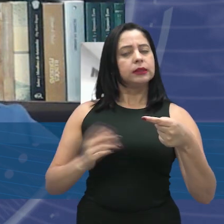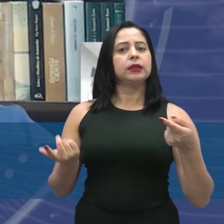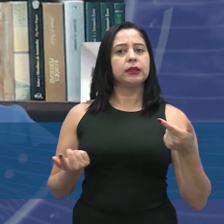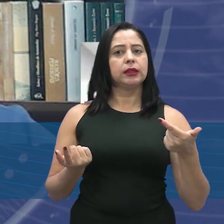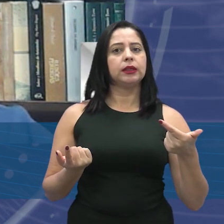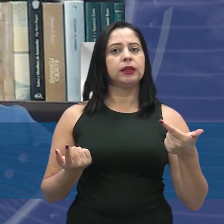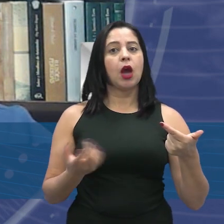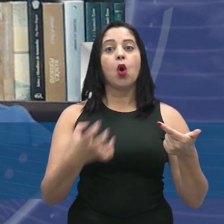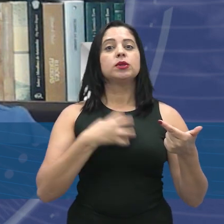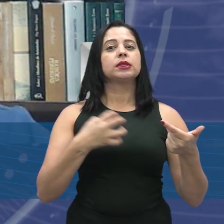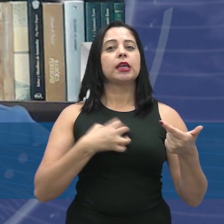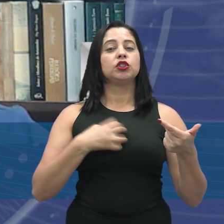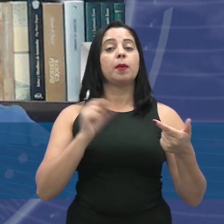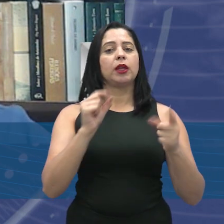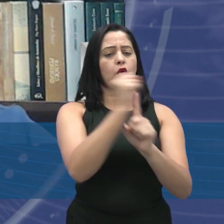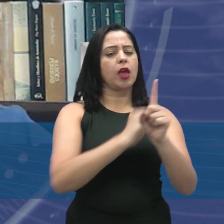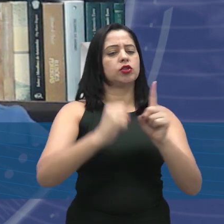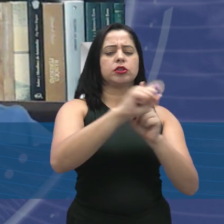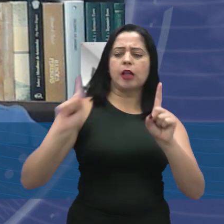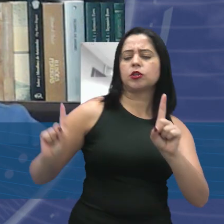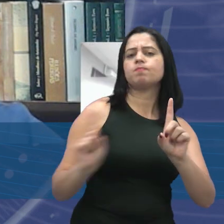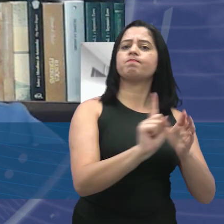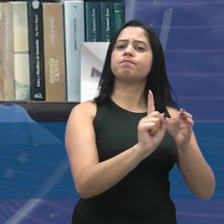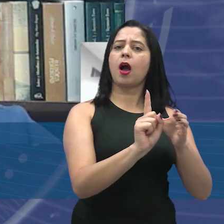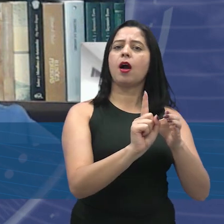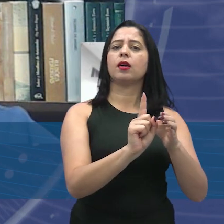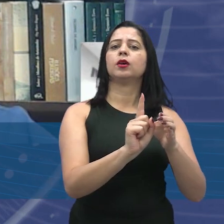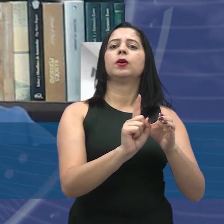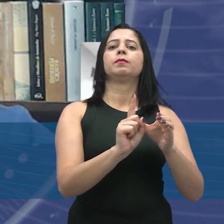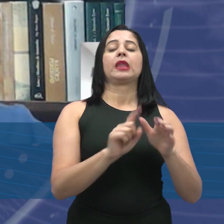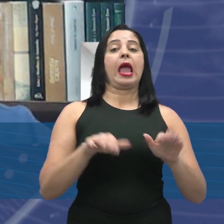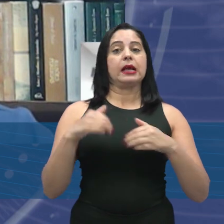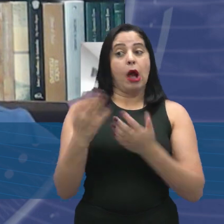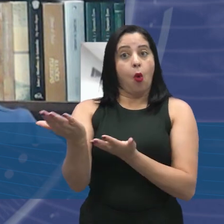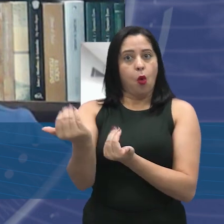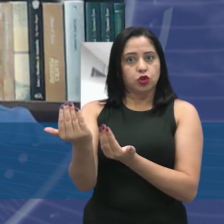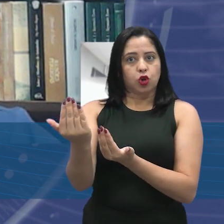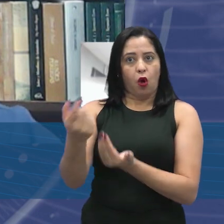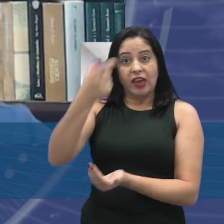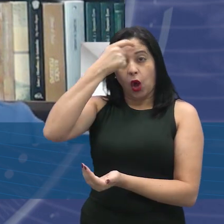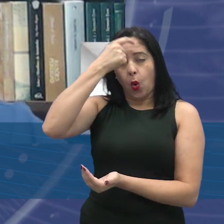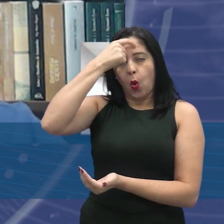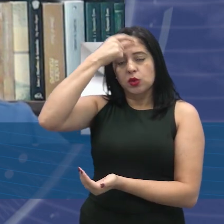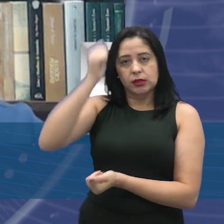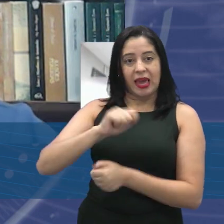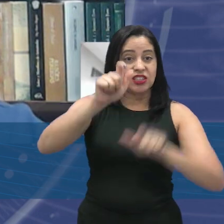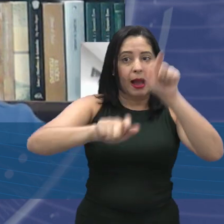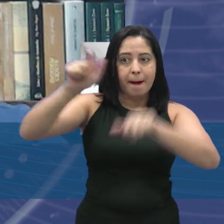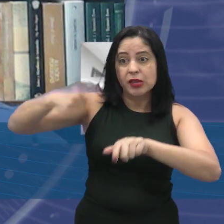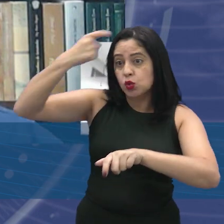um sentimento de pertença bastante equilibrado. Né? O dia que o jovem tiver consciência, as pessoas